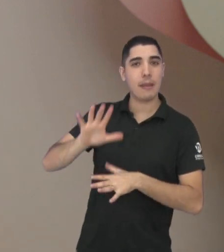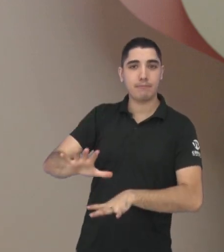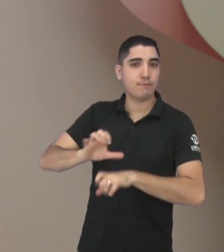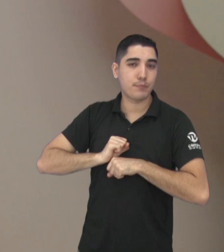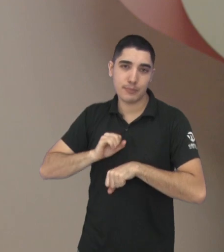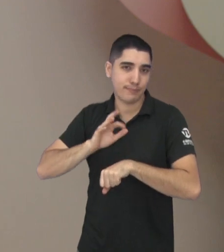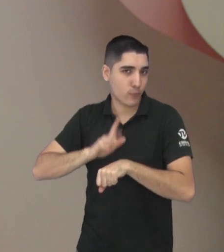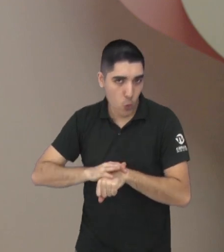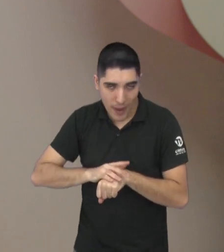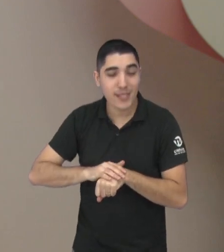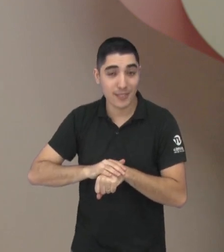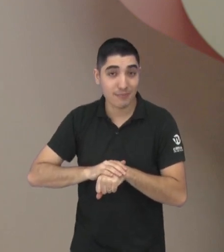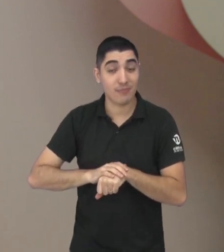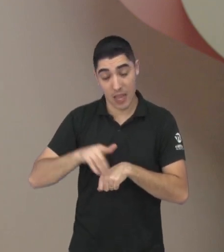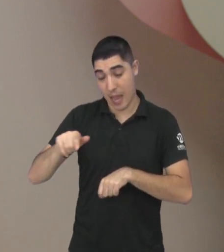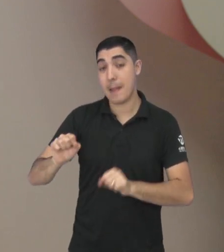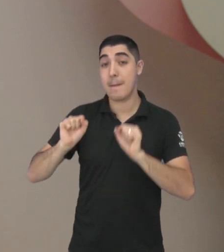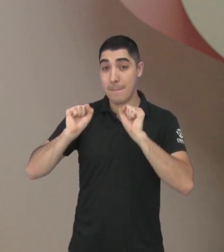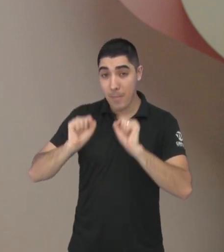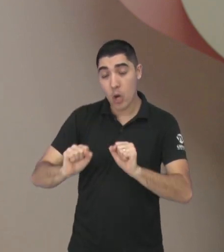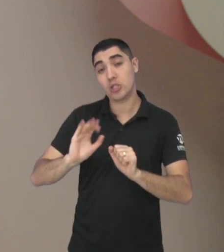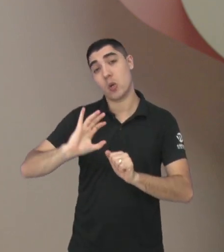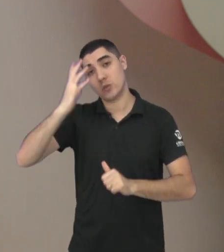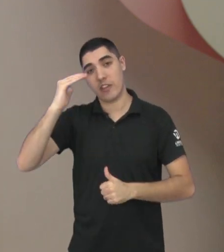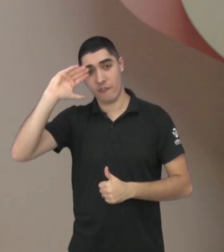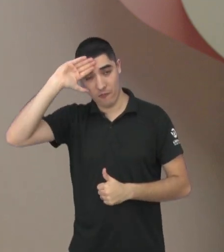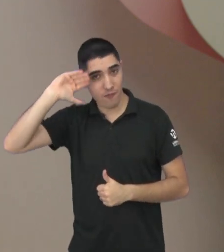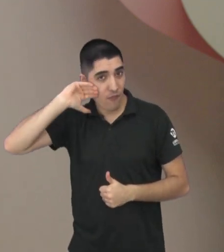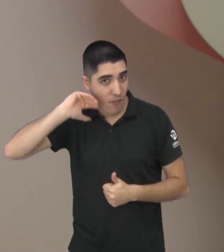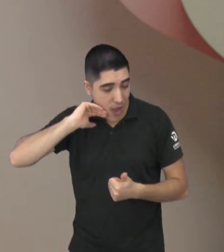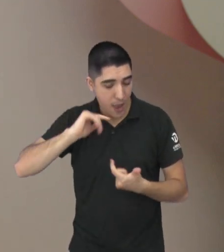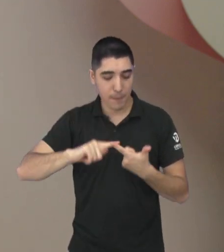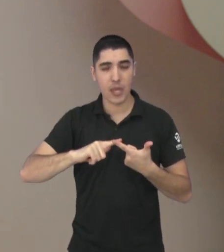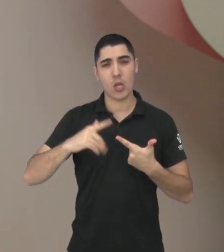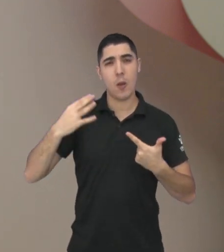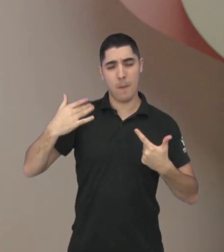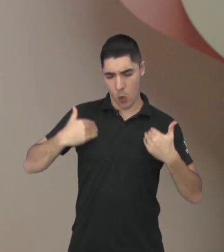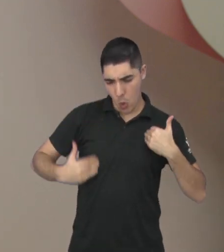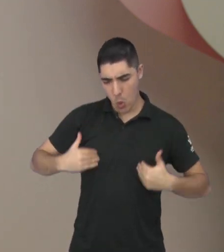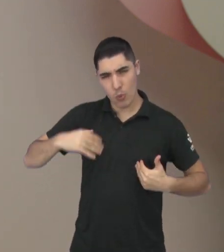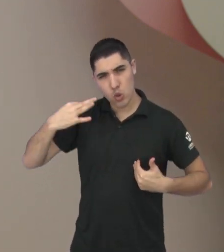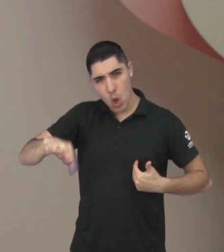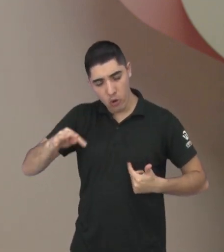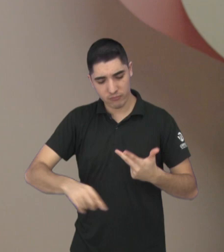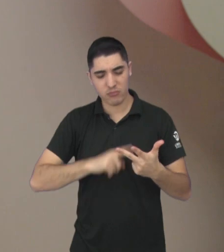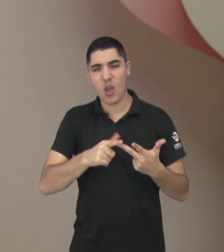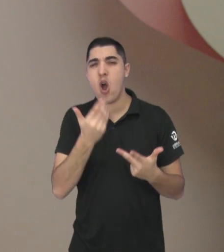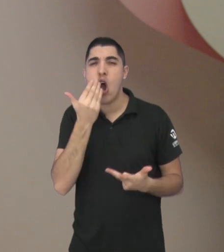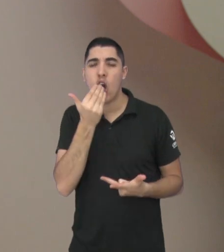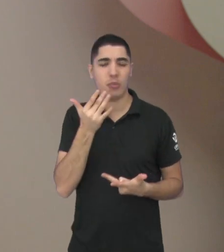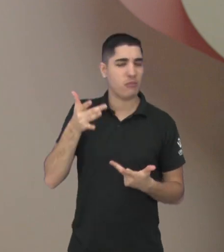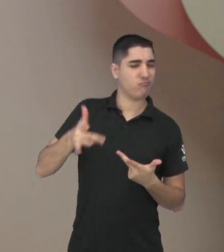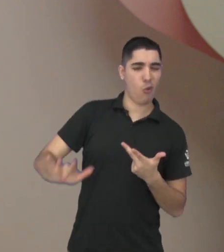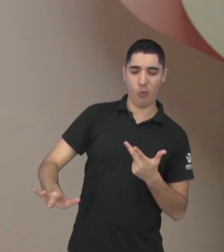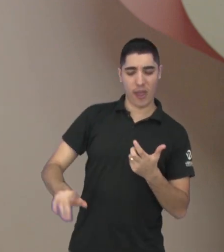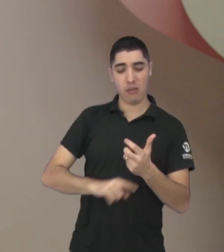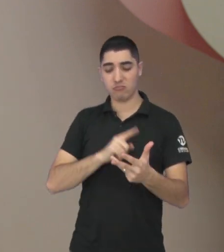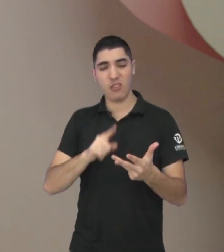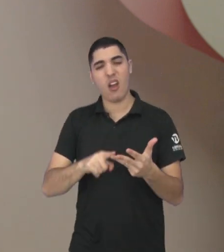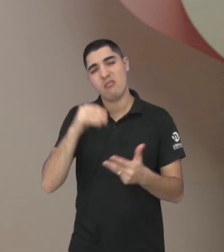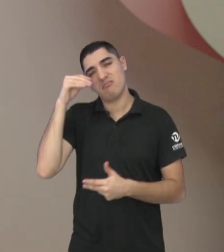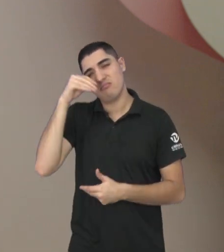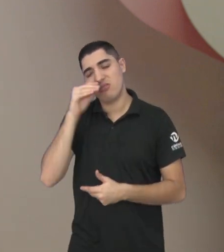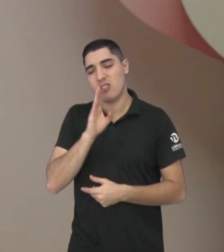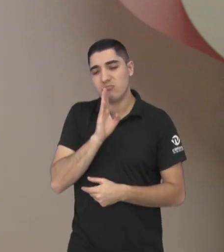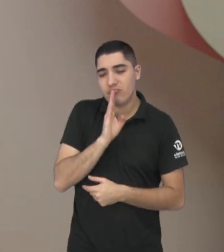por doenças infantis, que provocam sintomas como febre, dores no corpo, falta de apetite e